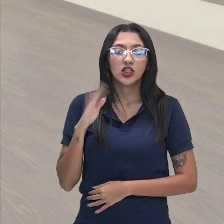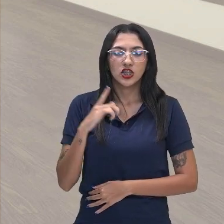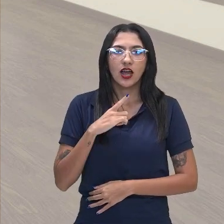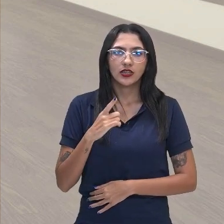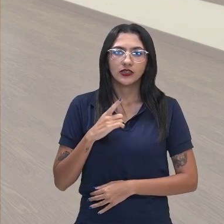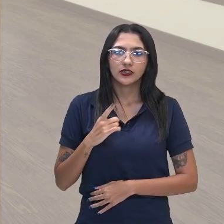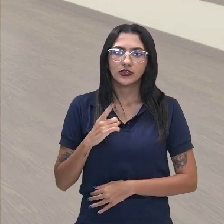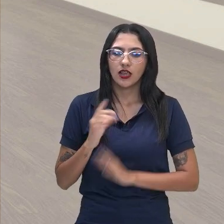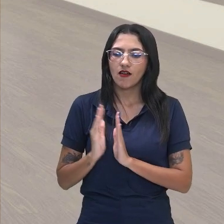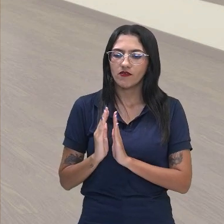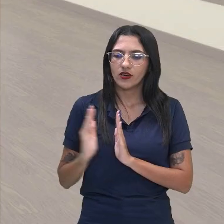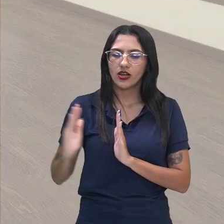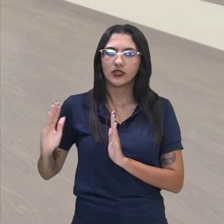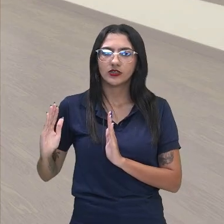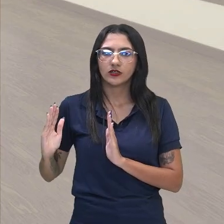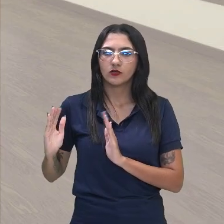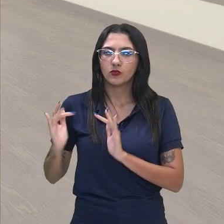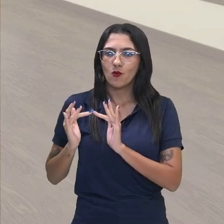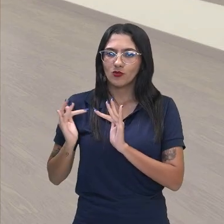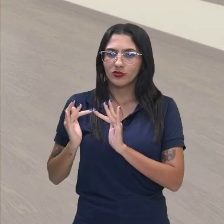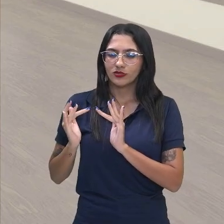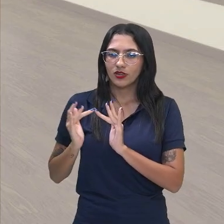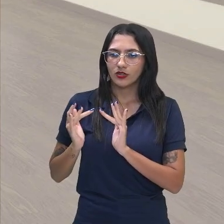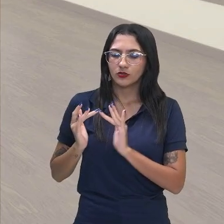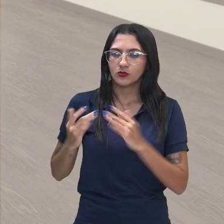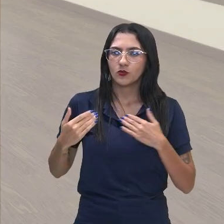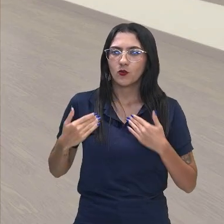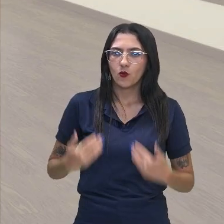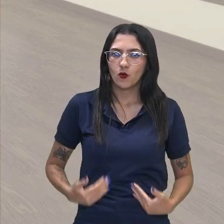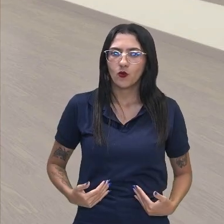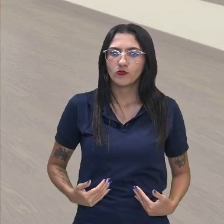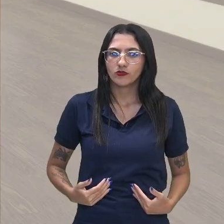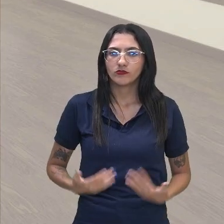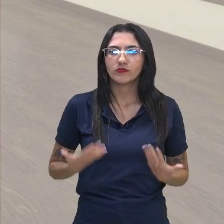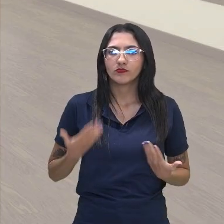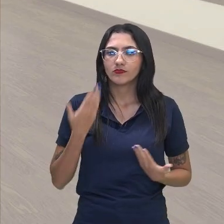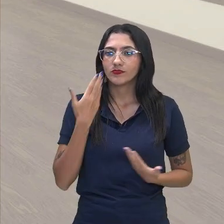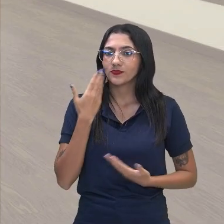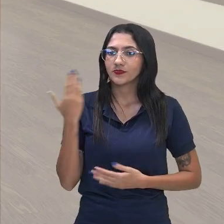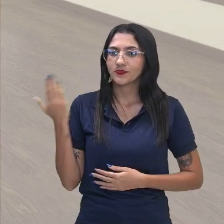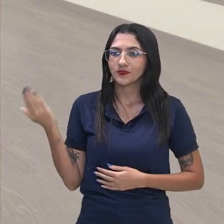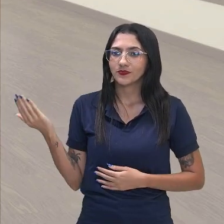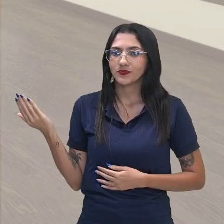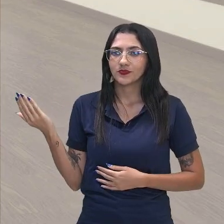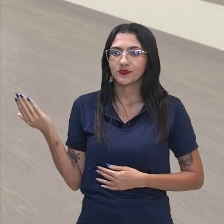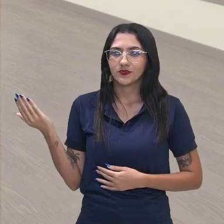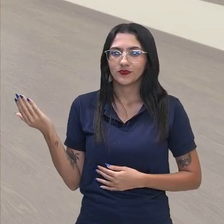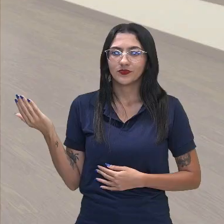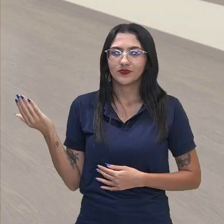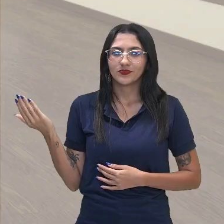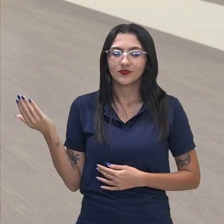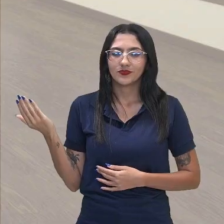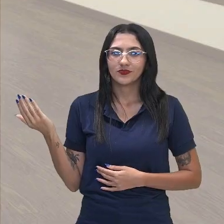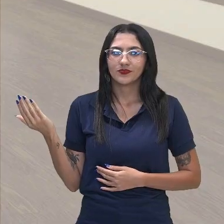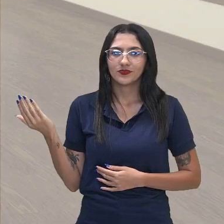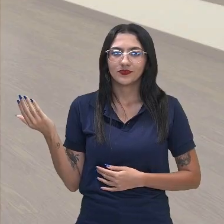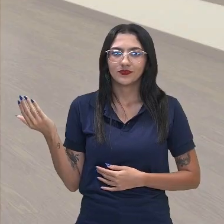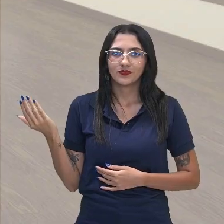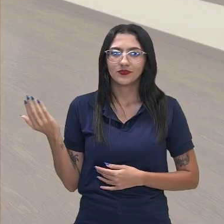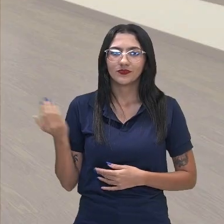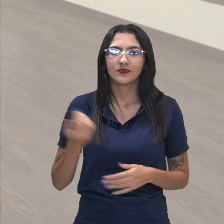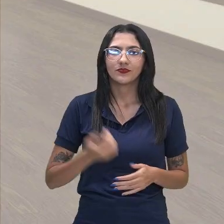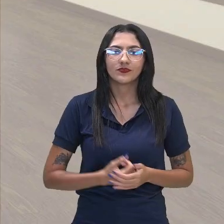ainda dessa linha. E se eu vou aproximar do centro, eu levo tudo para o brabá.